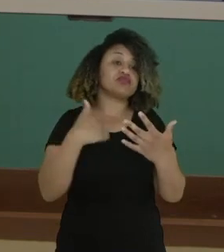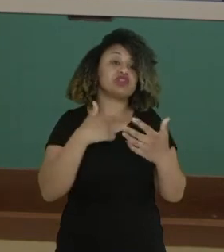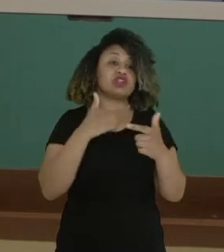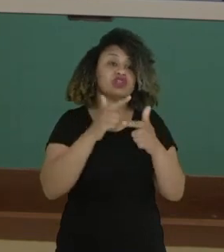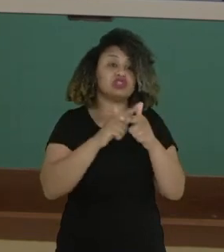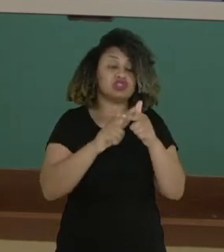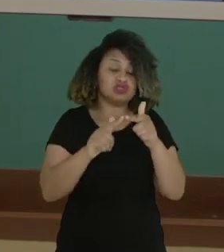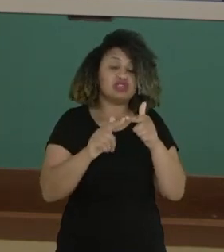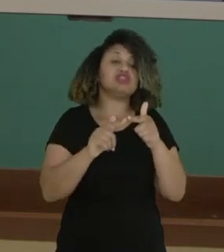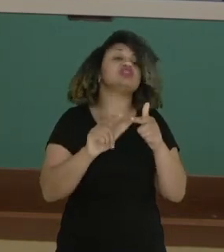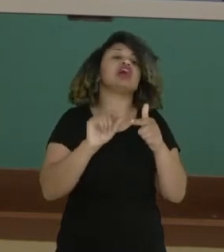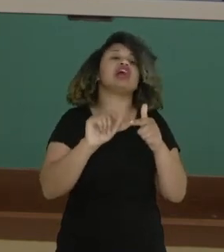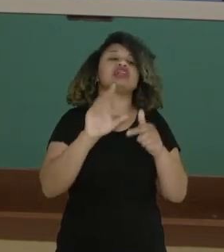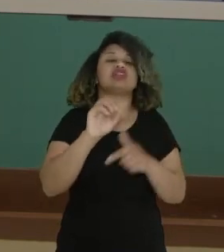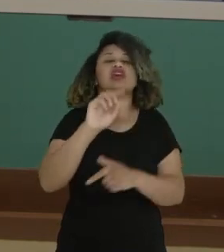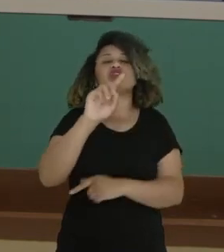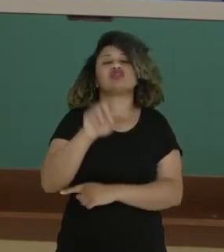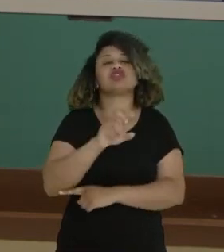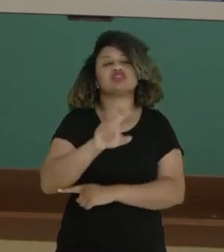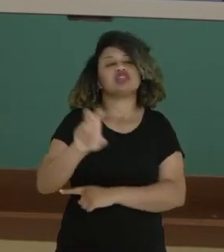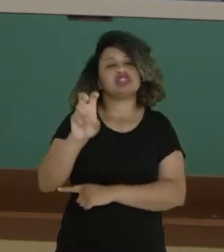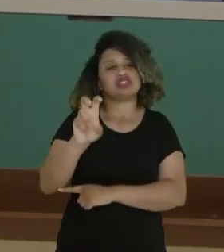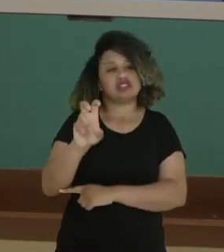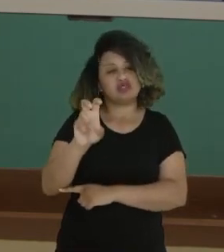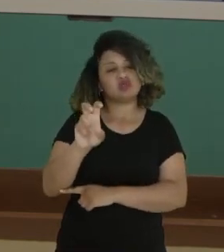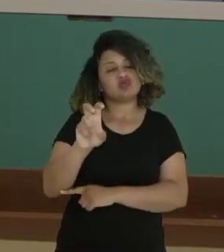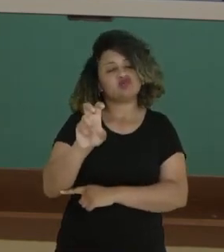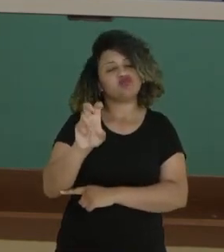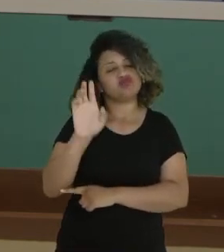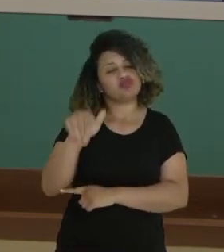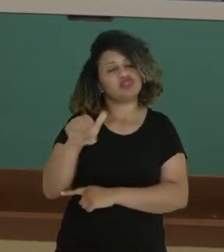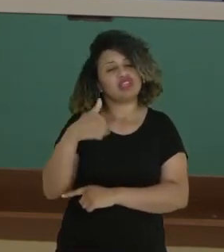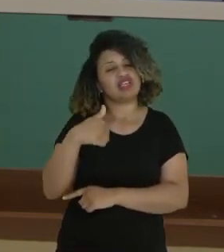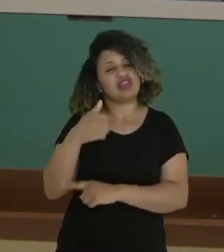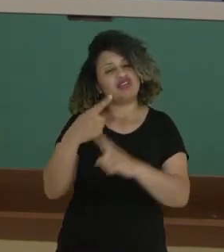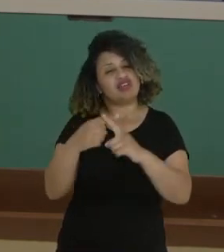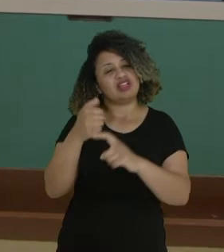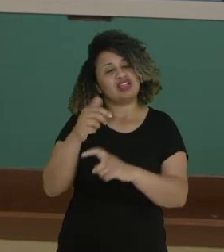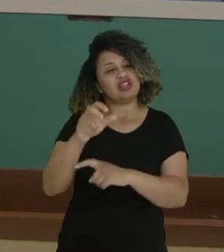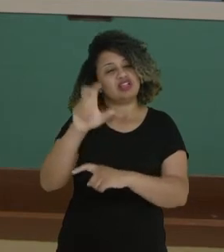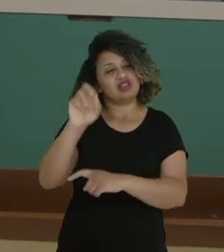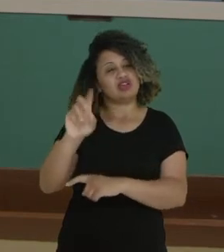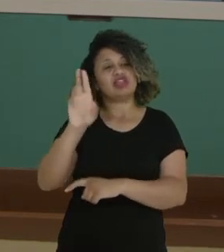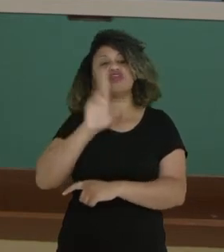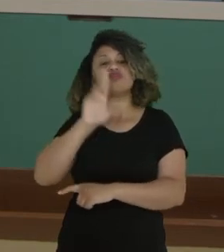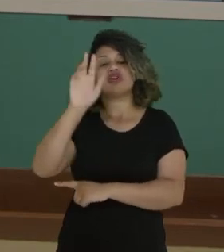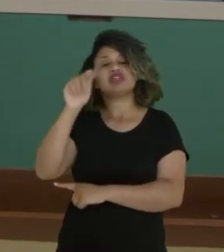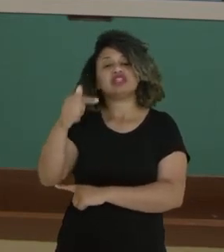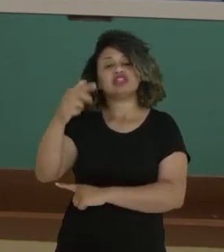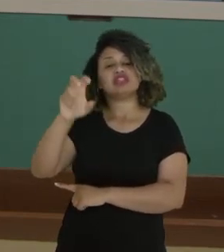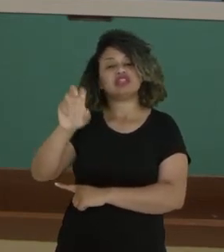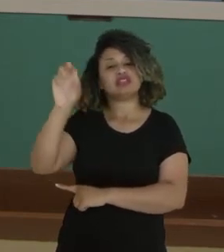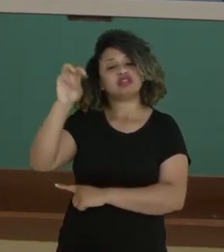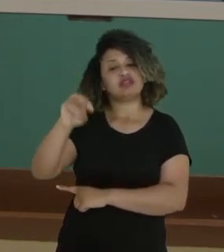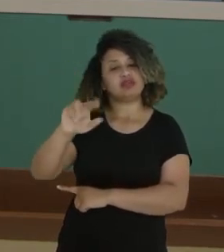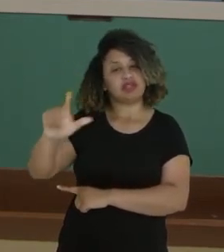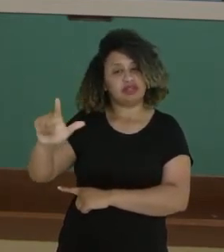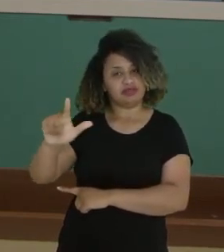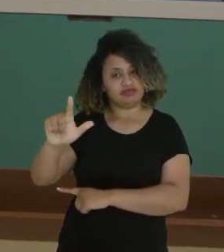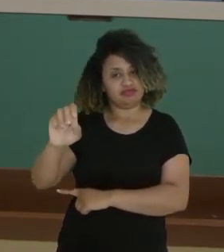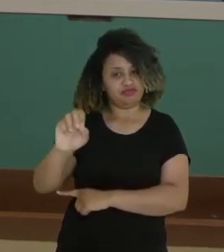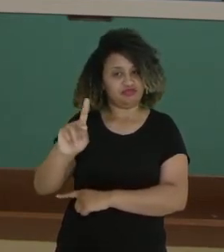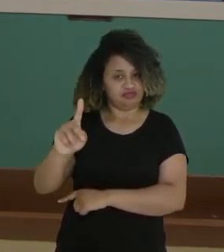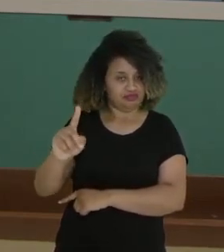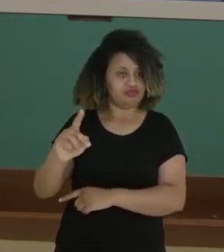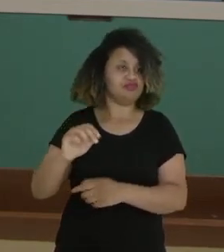50 dividido por 100 dá 0,5. 0,5 vezes 150, 75 ml.